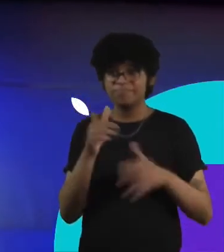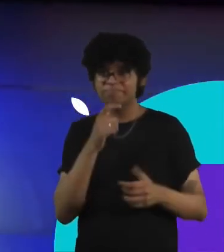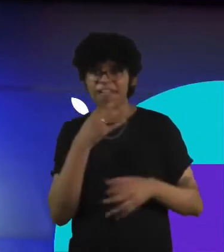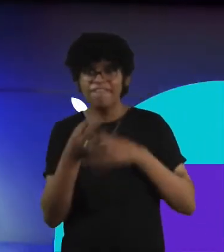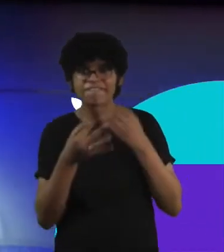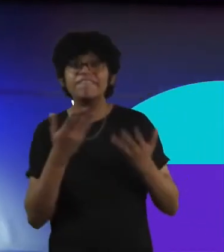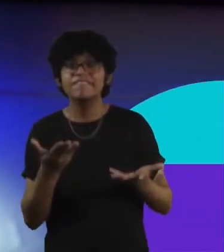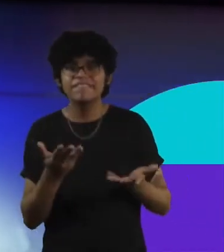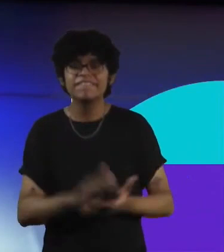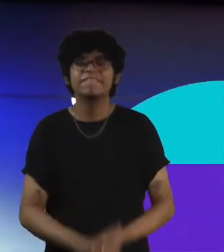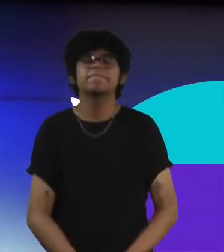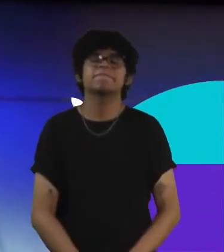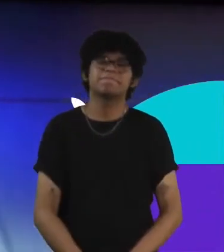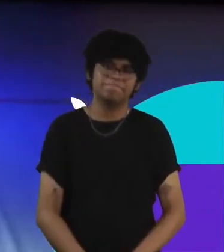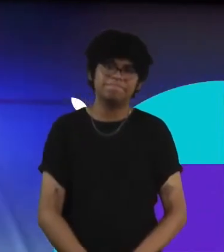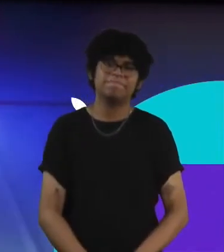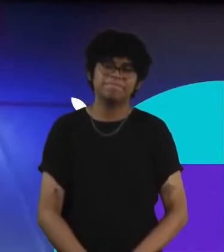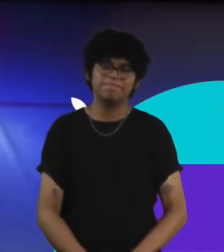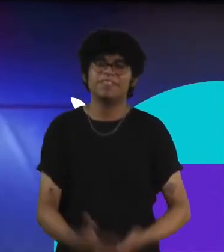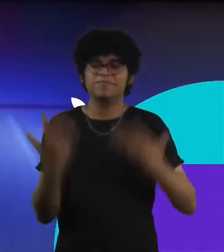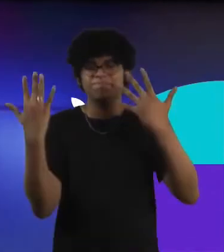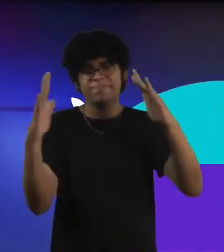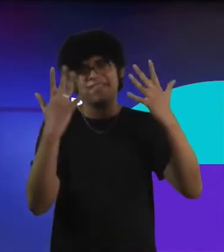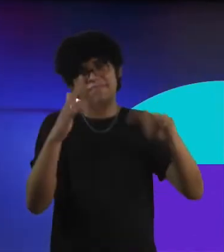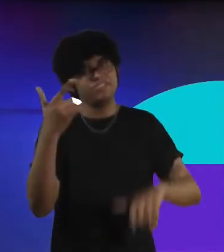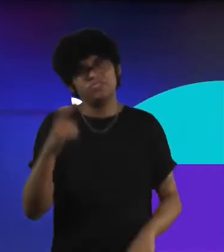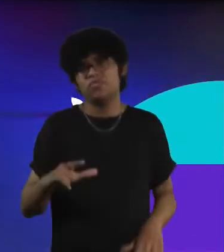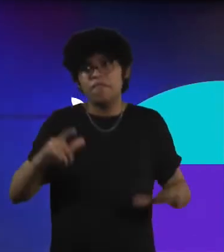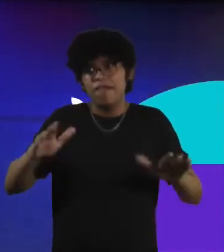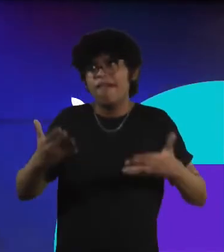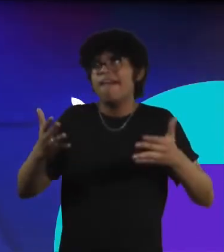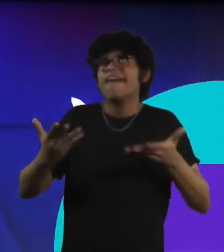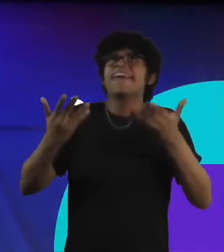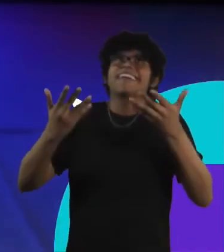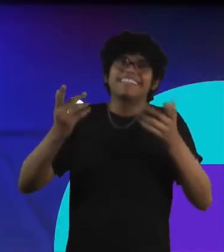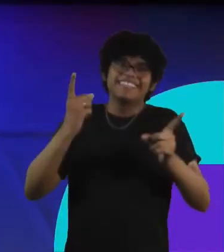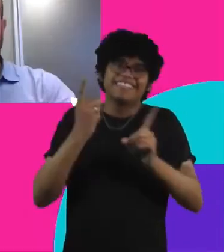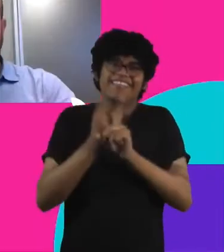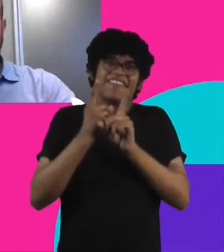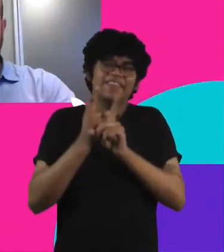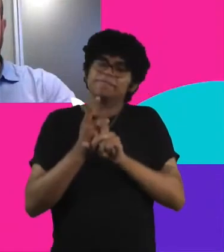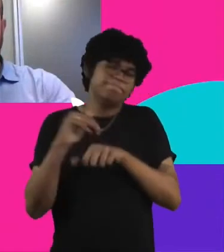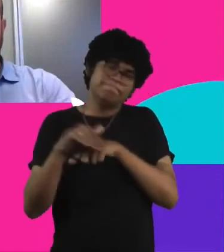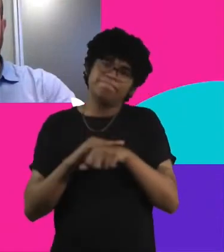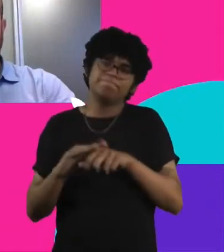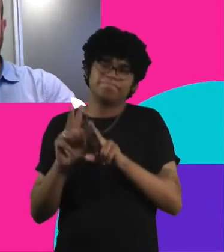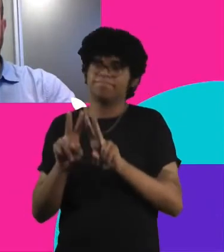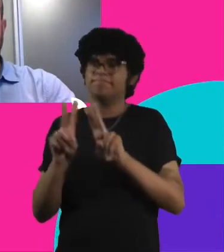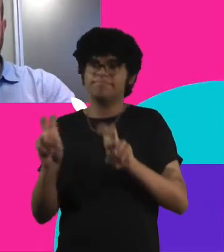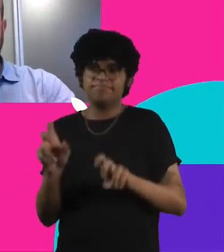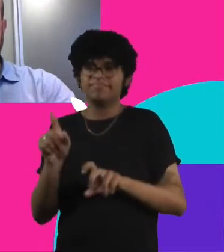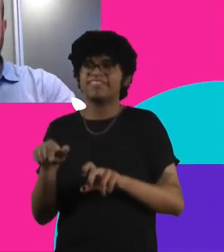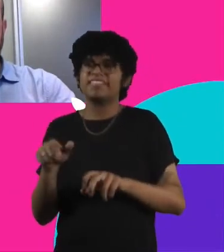pronto. Primeiro, para parabenizar mais uma vez e louvar aí o encontro. Eu acho que conversar sobre essas coisas, levar o que está